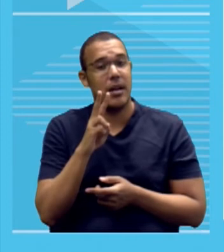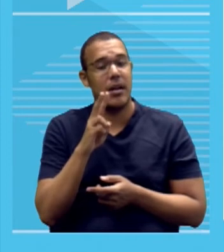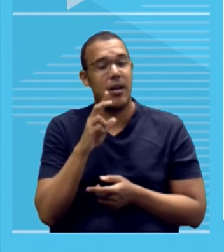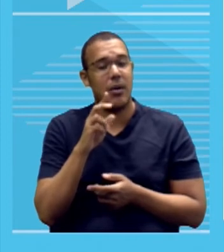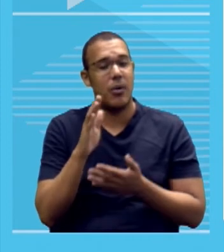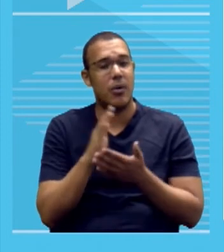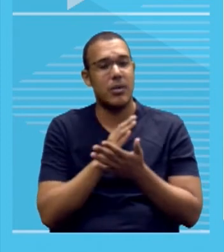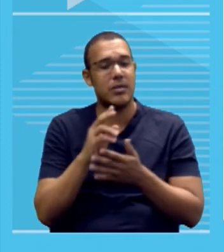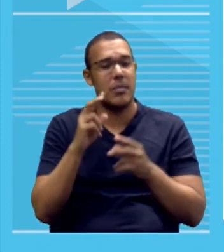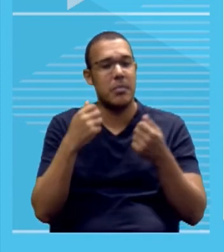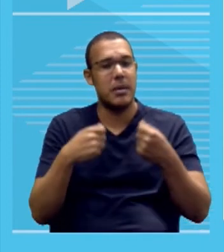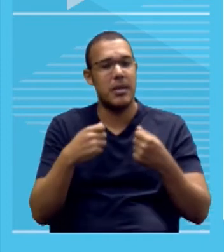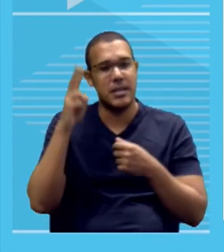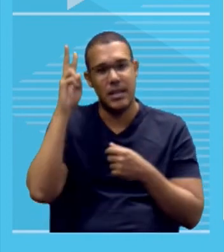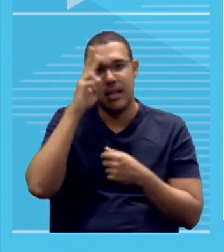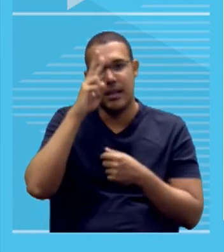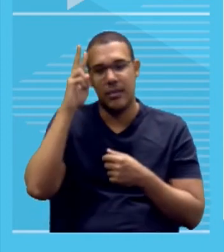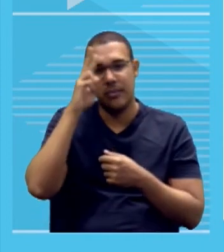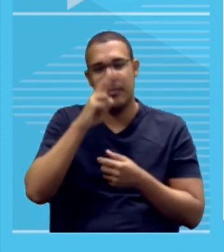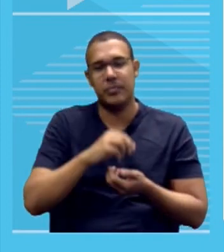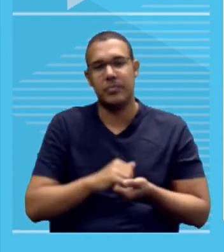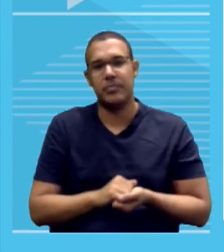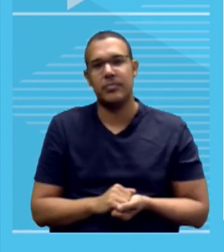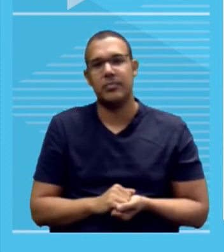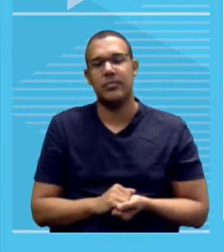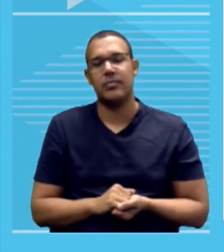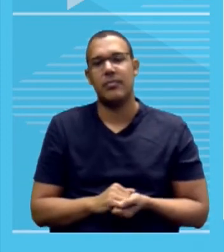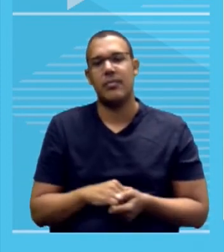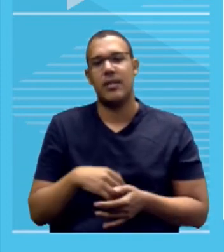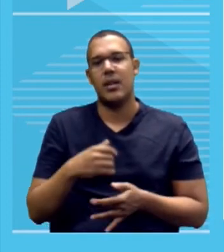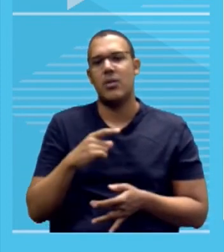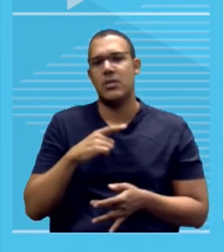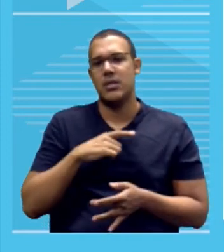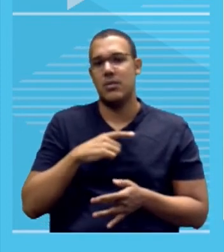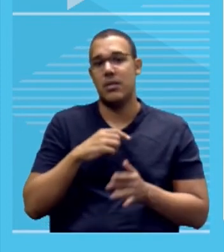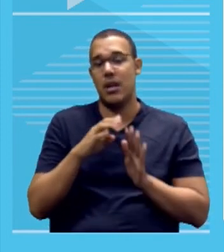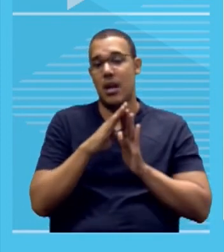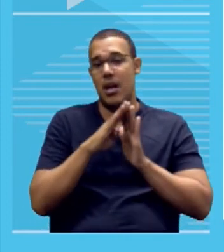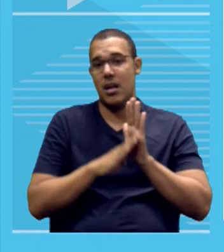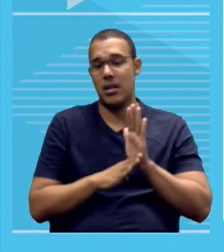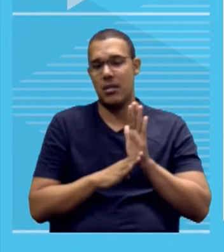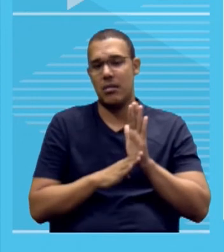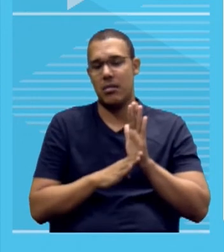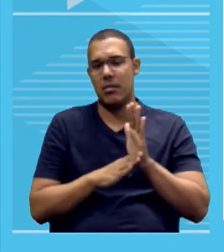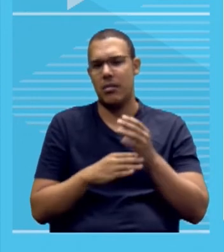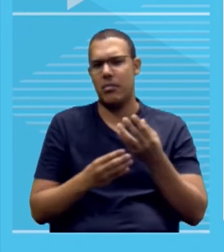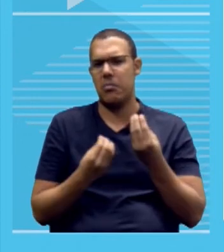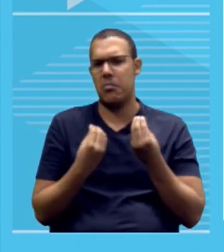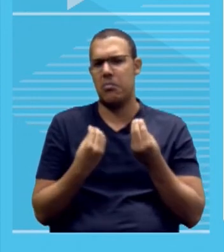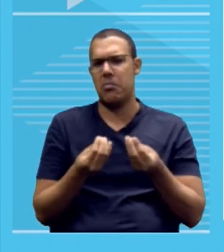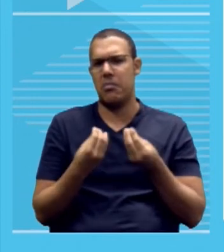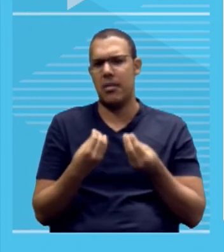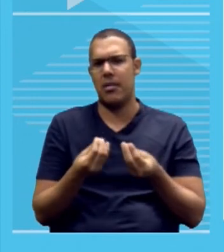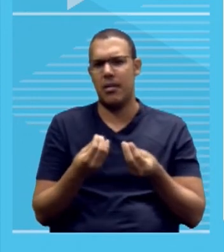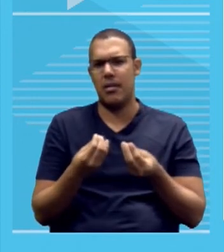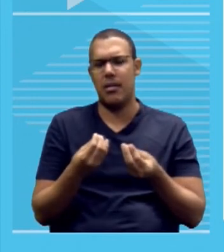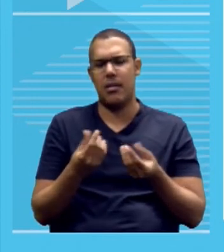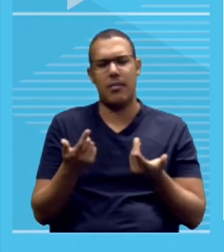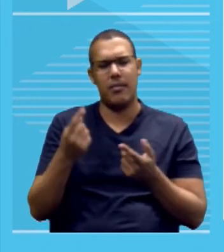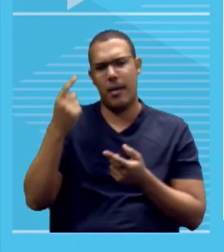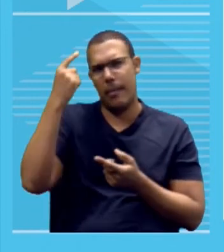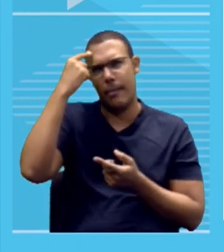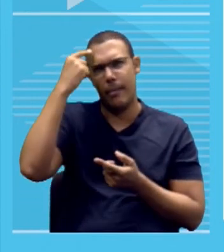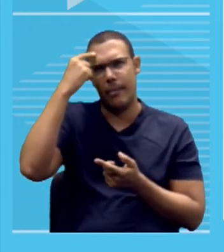lembrar deve saber Então olha só se eu tiver uma receita dessas em mãos para que que eu vou gastar o meu cérebro